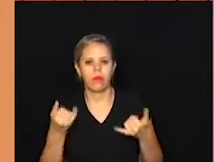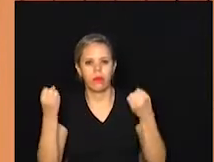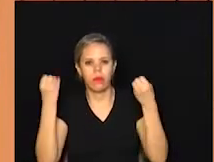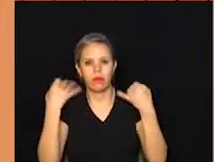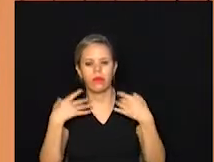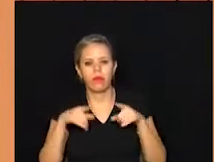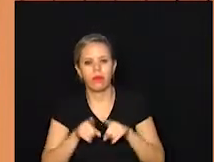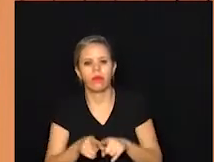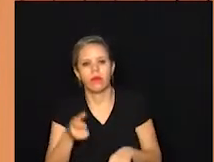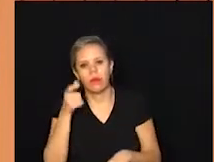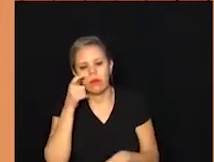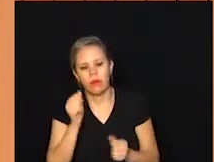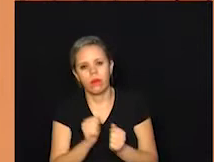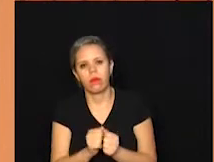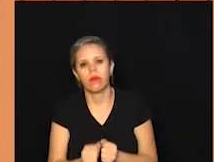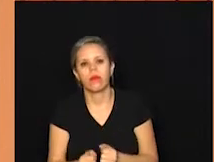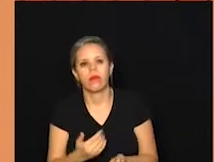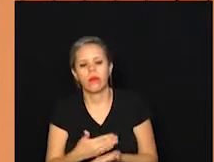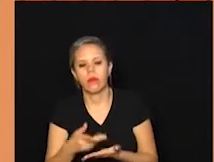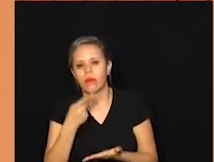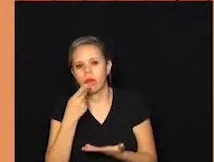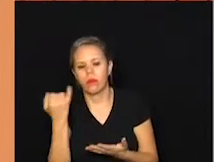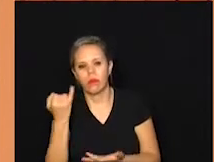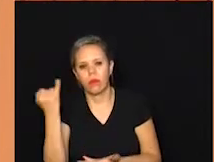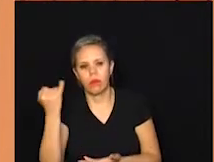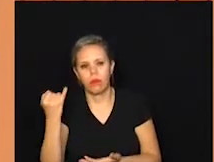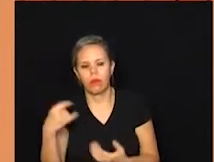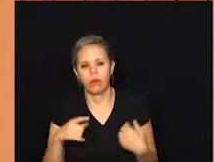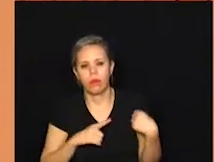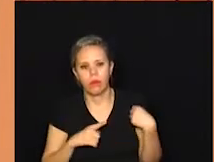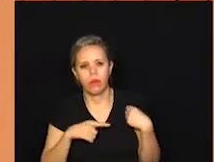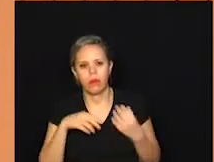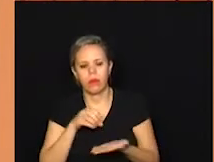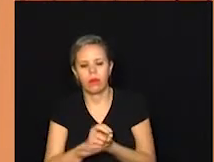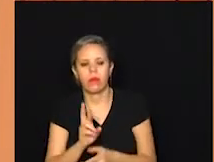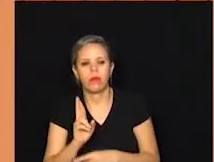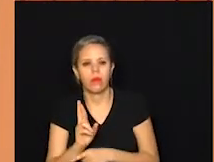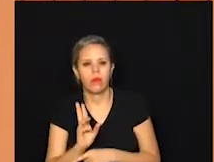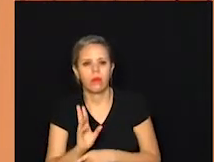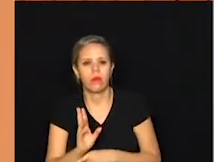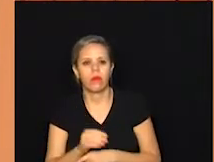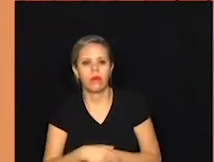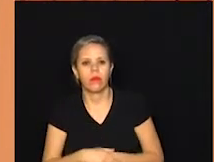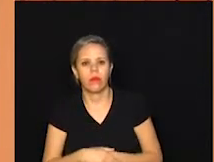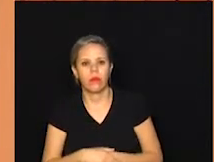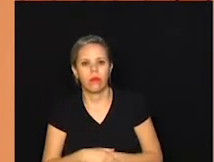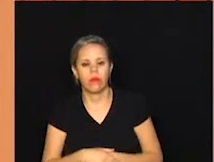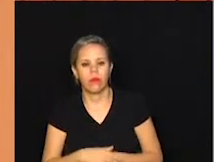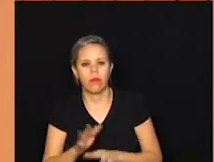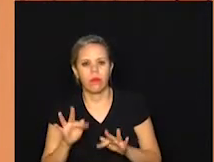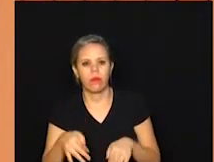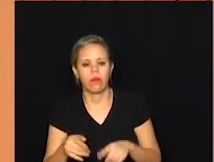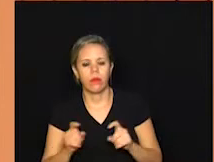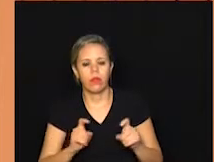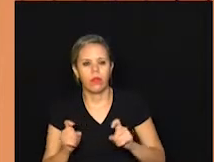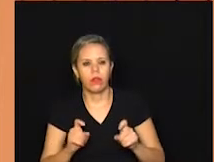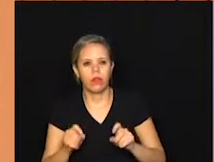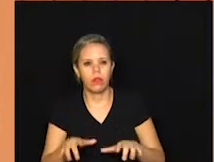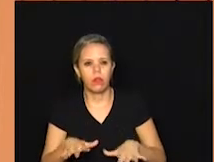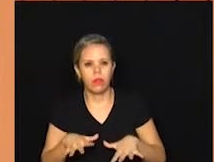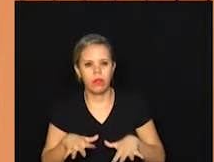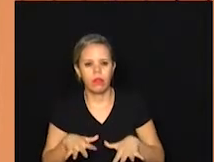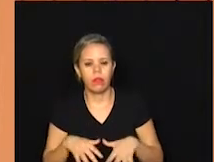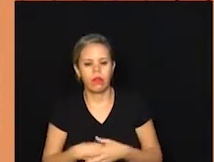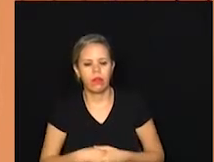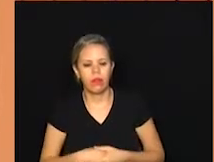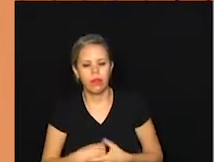já também entrar aqui conosco para comentar qual que é a importância da gente ter um centro de referência, já indo caminhando para o final da nossa audiência pública.